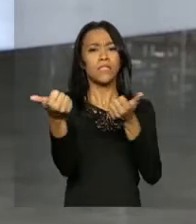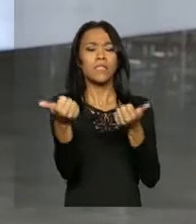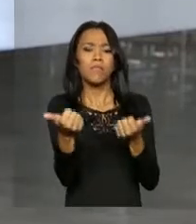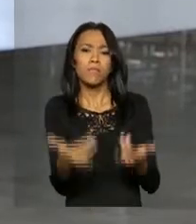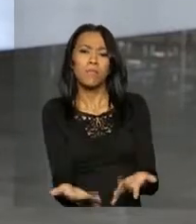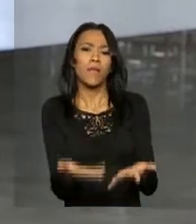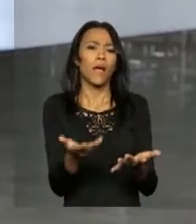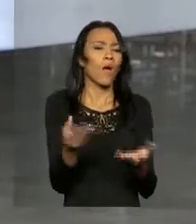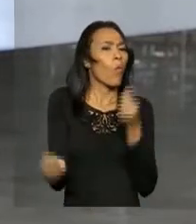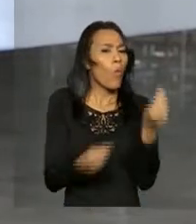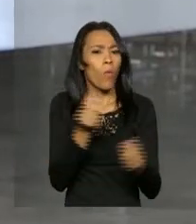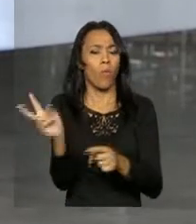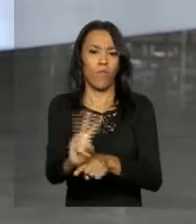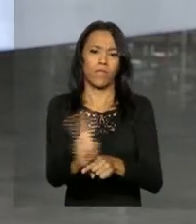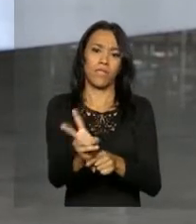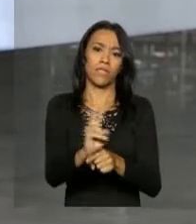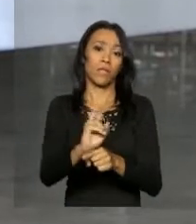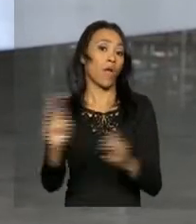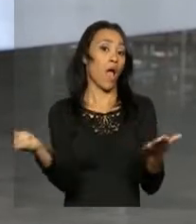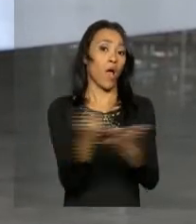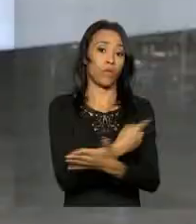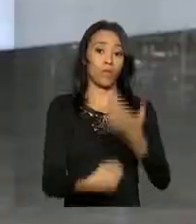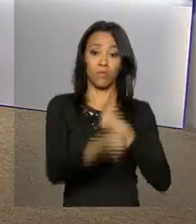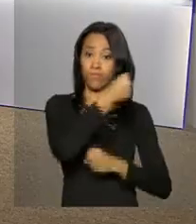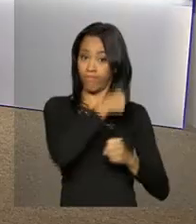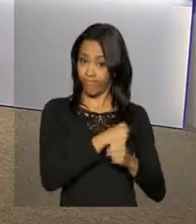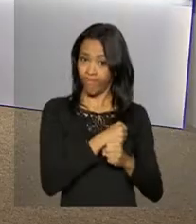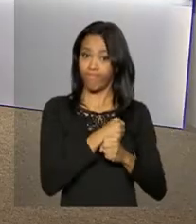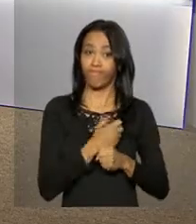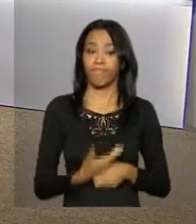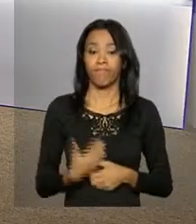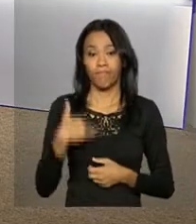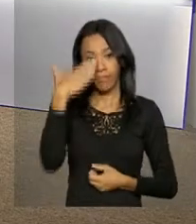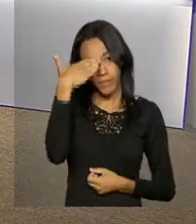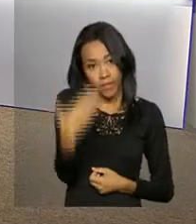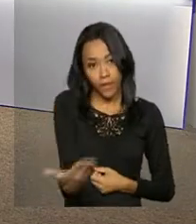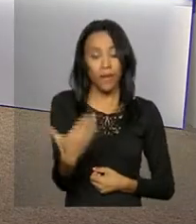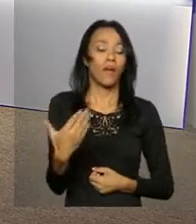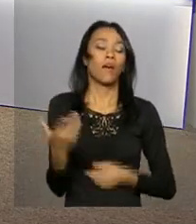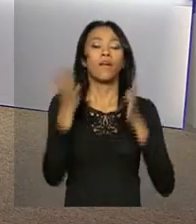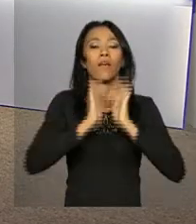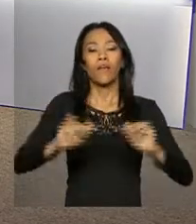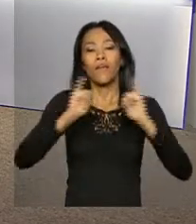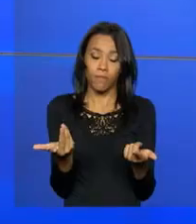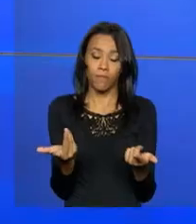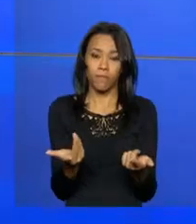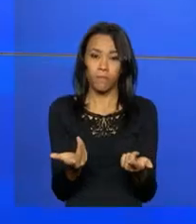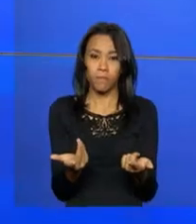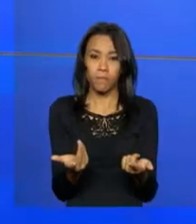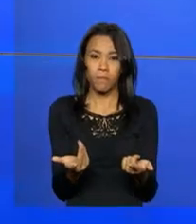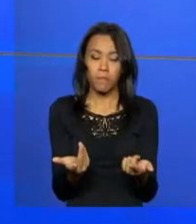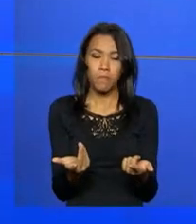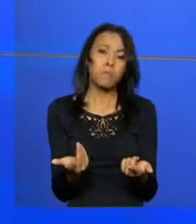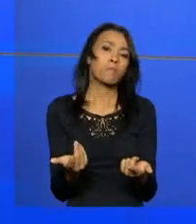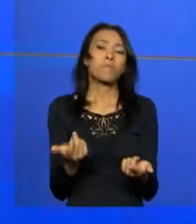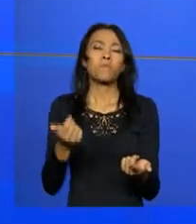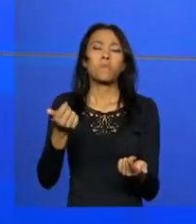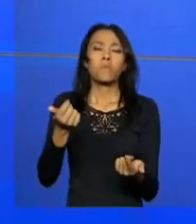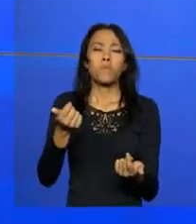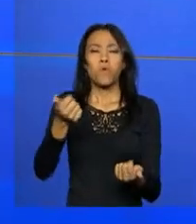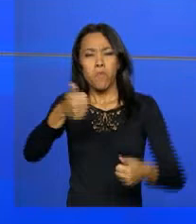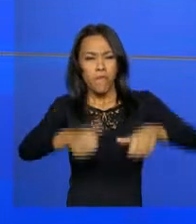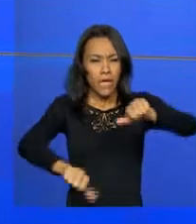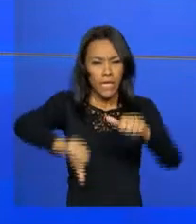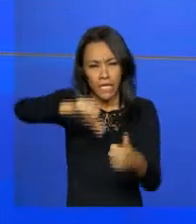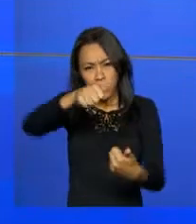da fiscalização no ano passado jayne obrigado ano pelas informações bom trabalho para você então um balanço e